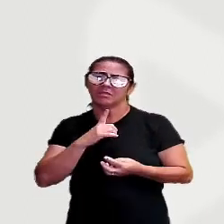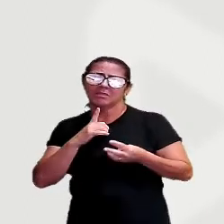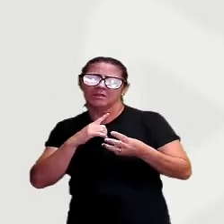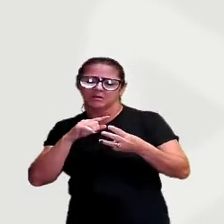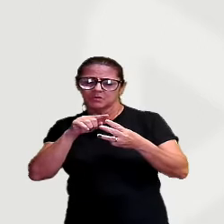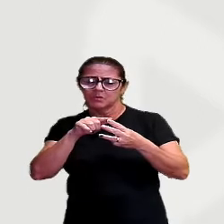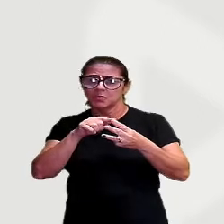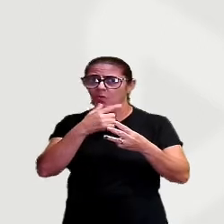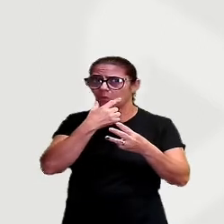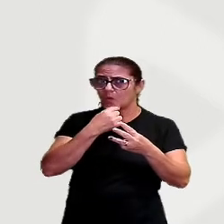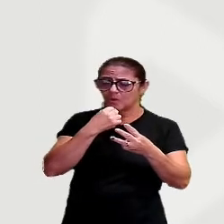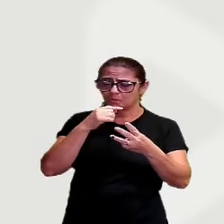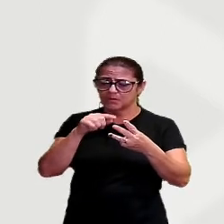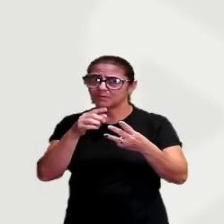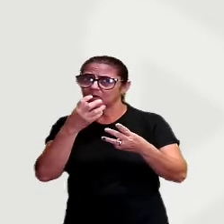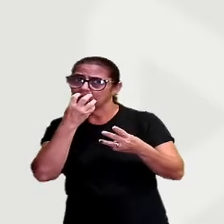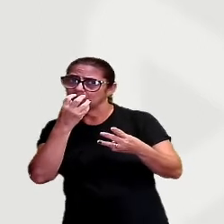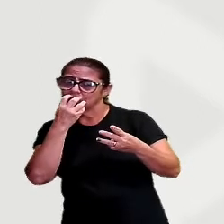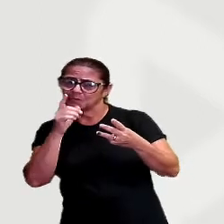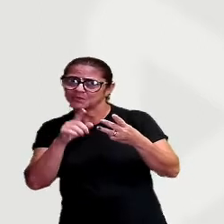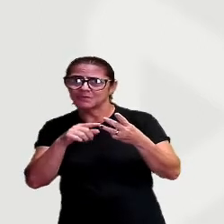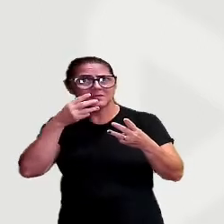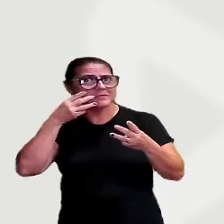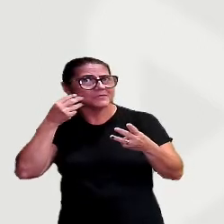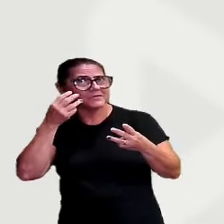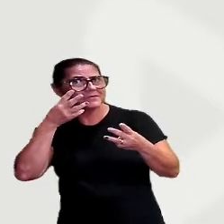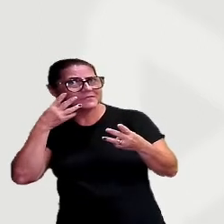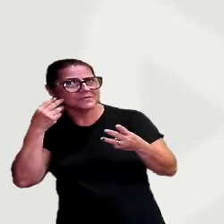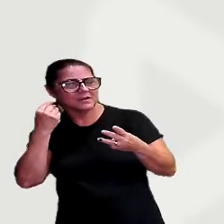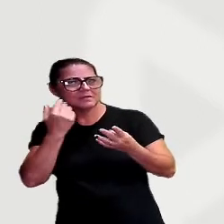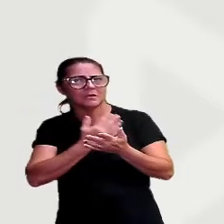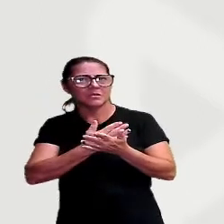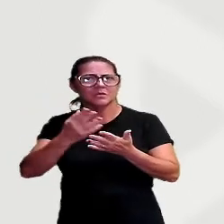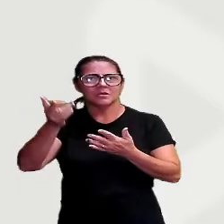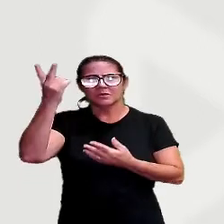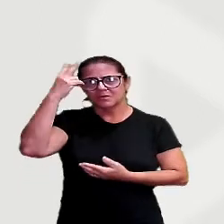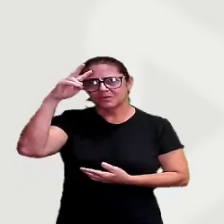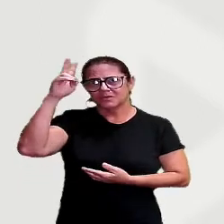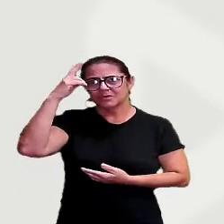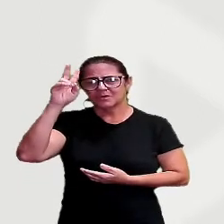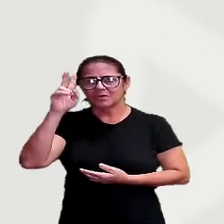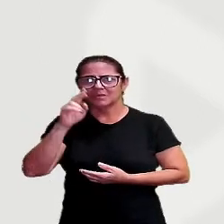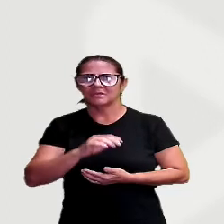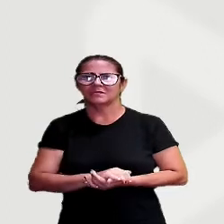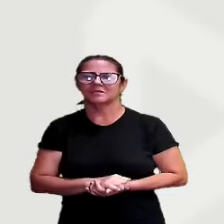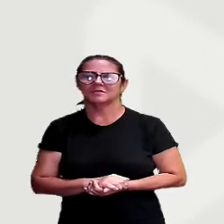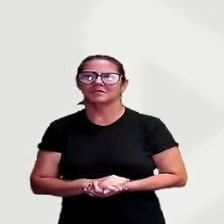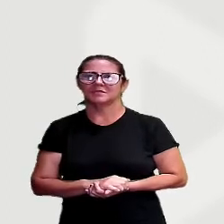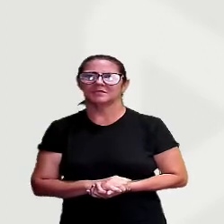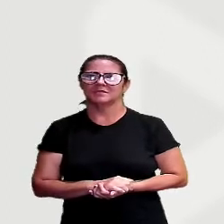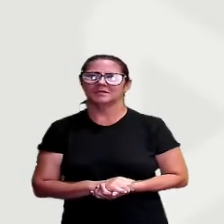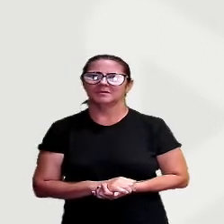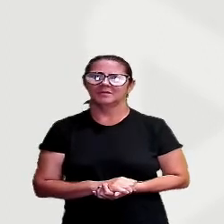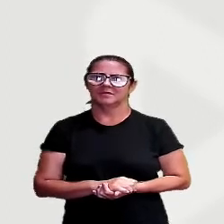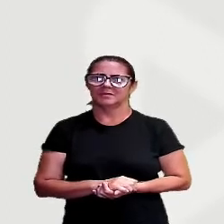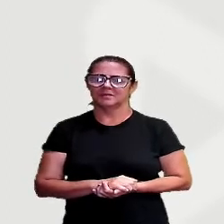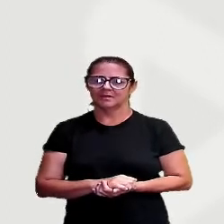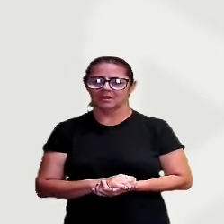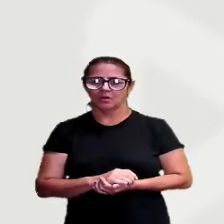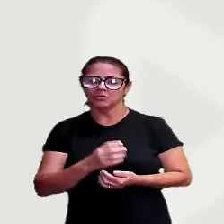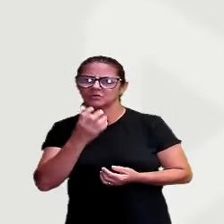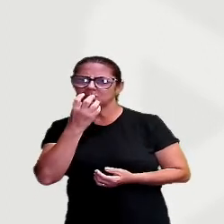Olha, o homem, o cachorro e o gato. E essa história continua no segundo quadrinho com a palavra happy, ligada a quem? A